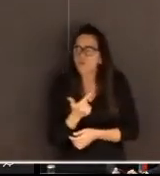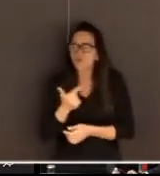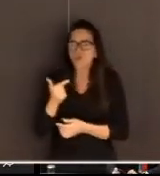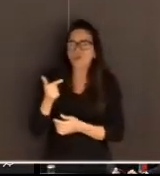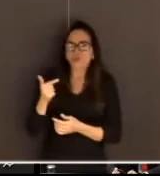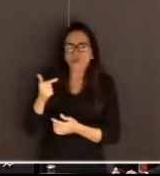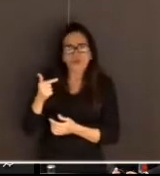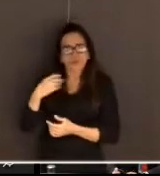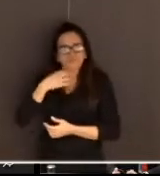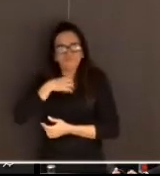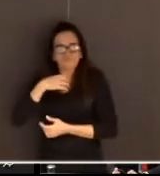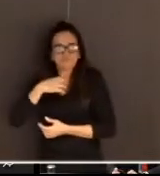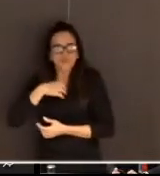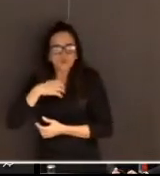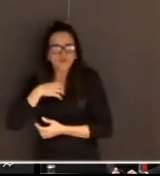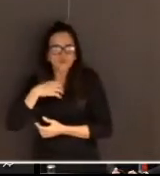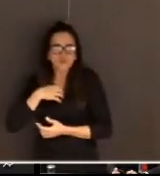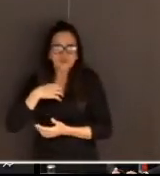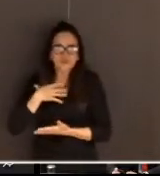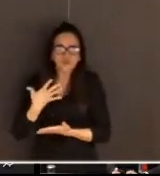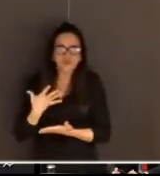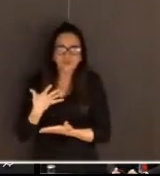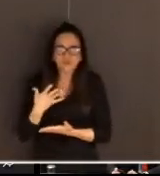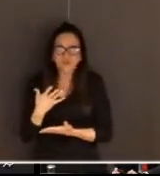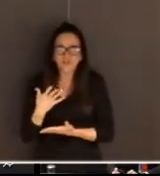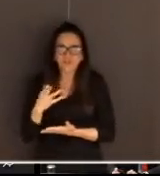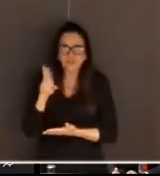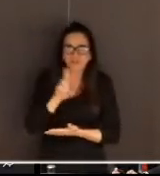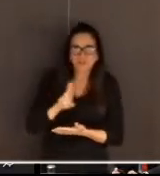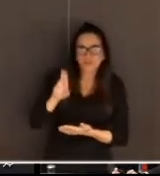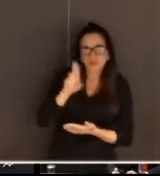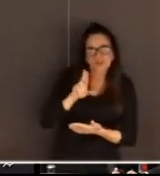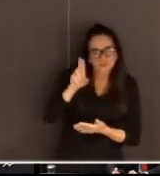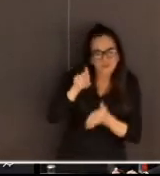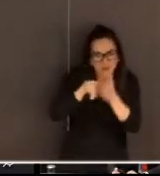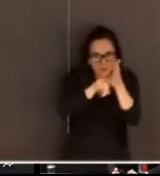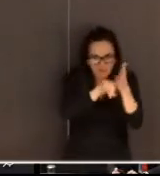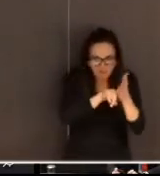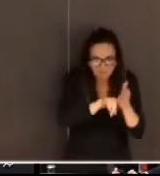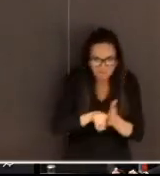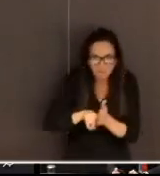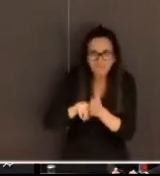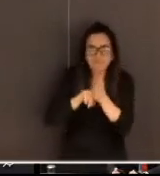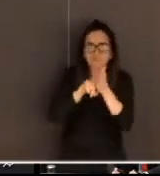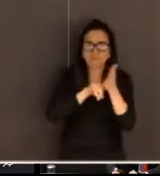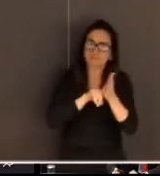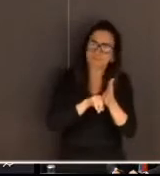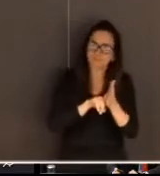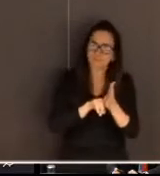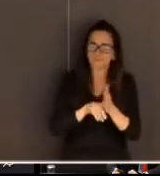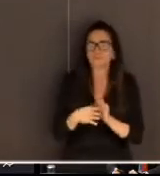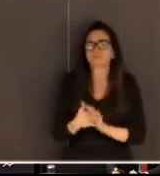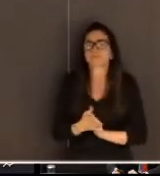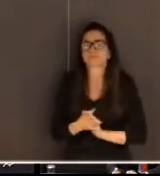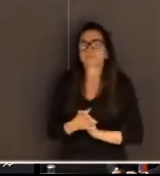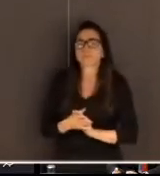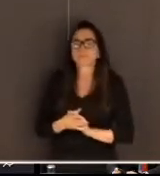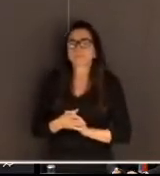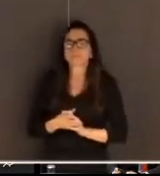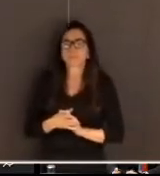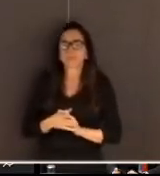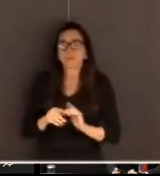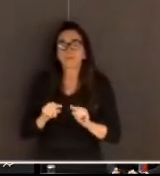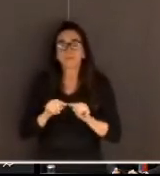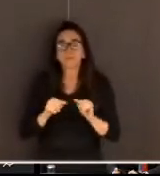até mesmo, se fosse o caso, uma instrução do juiz chamando atenção a respeito desse tipo de argumento.